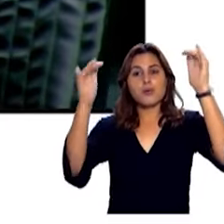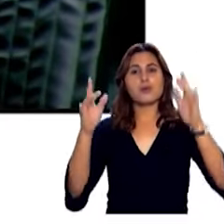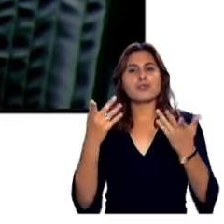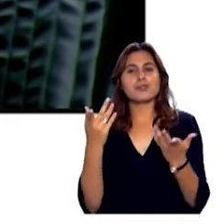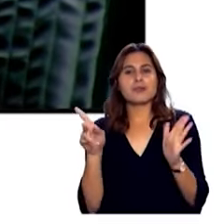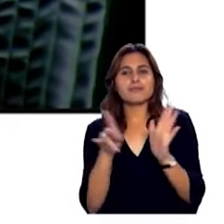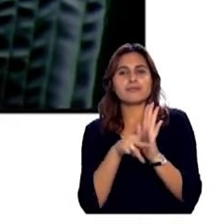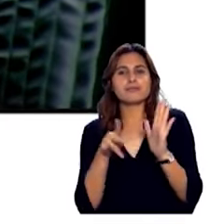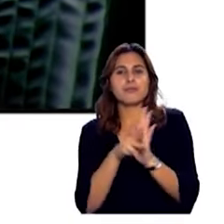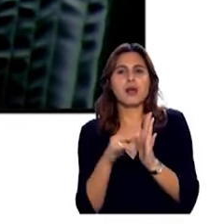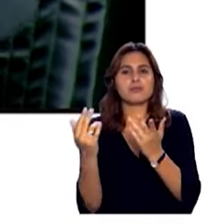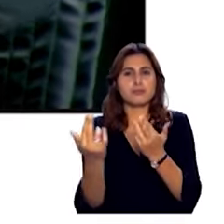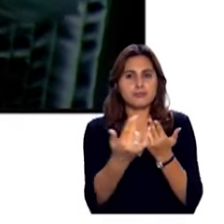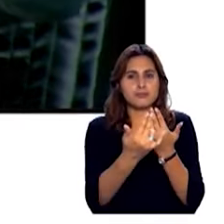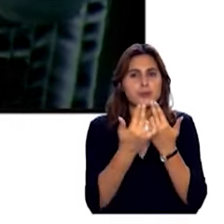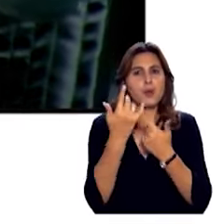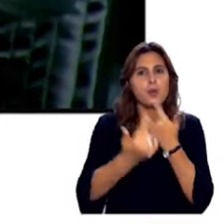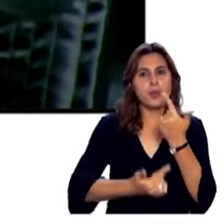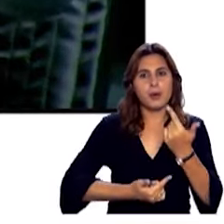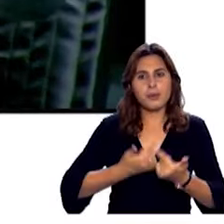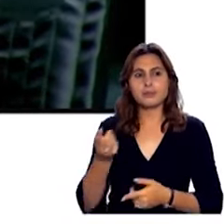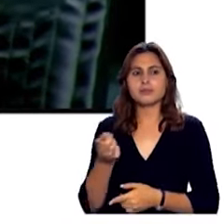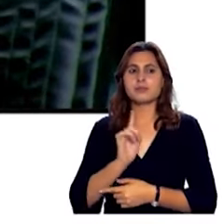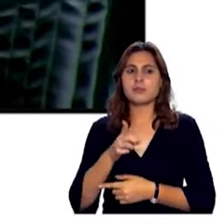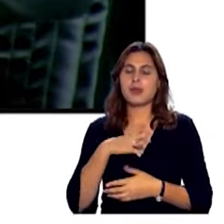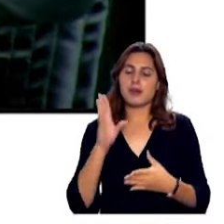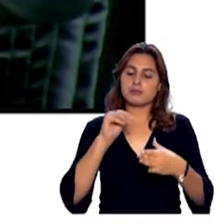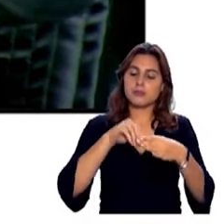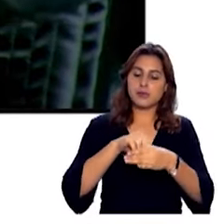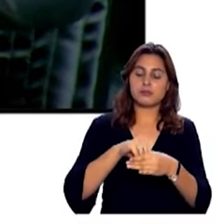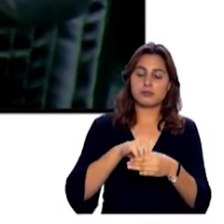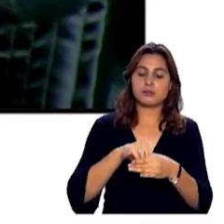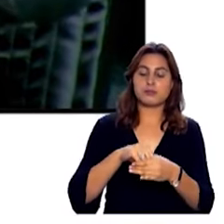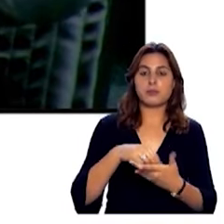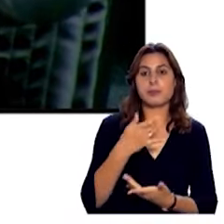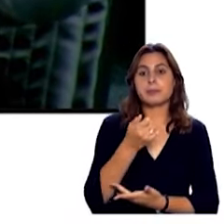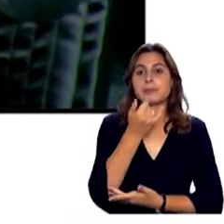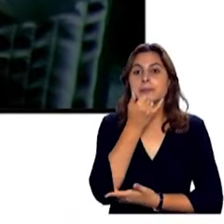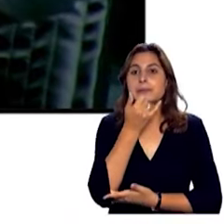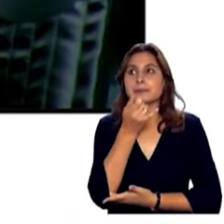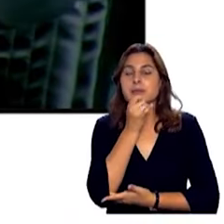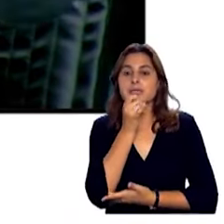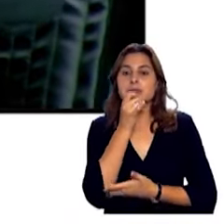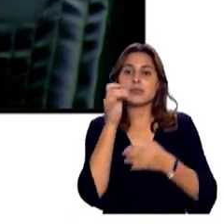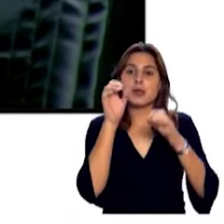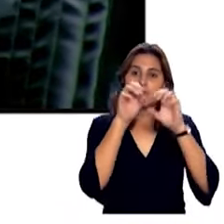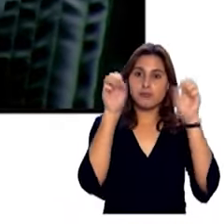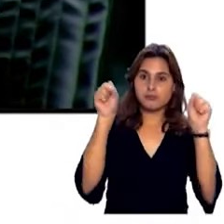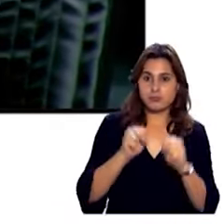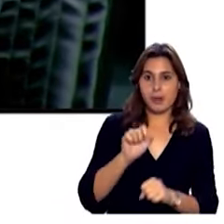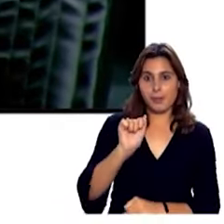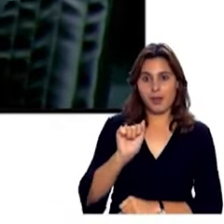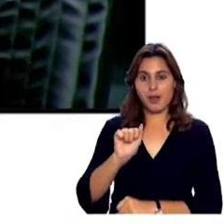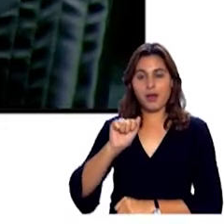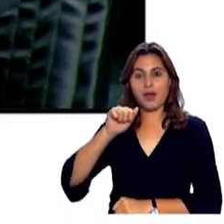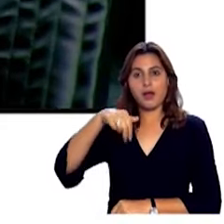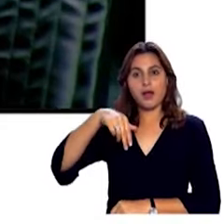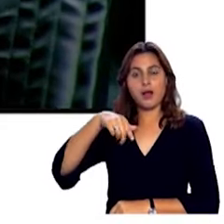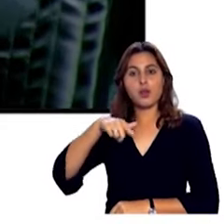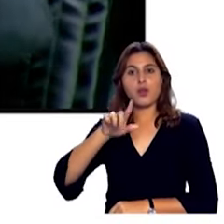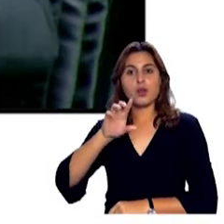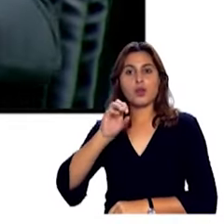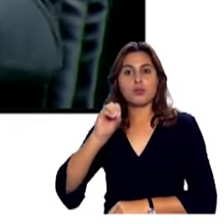a mesma função que se tem dentro de um ambiente como por exemplo dos sistemas anglo-americanos um sistema de formação de precedentes